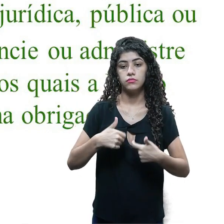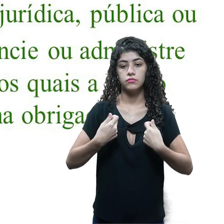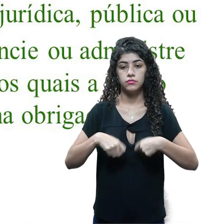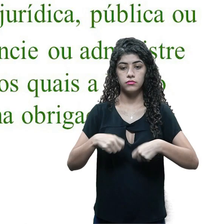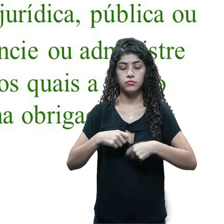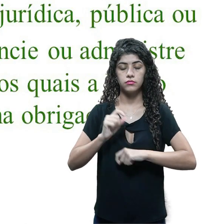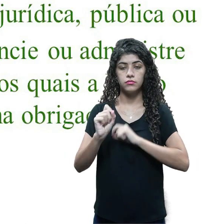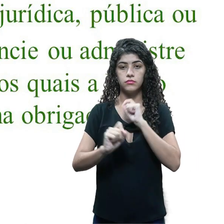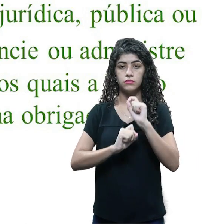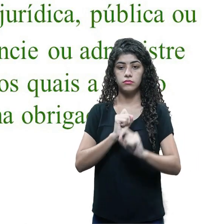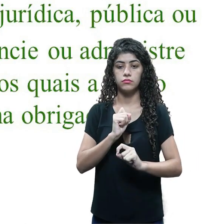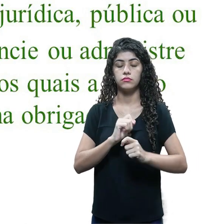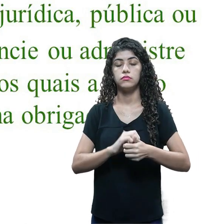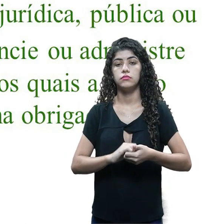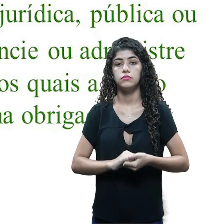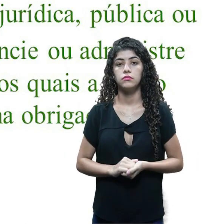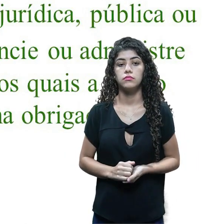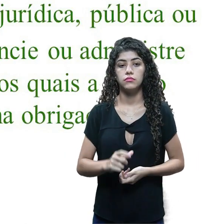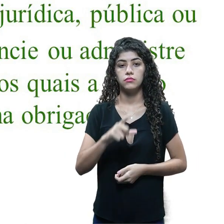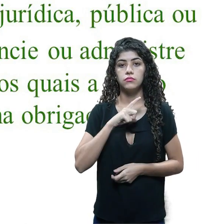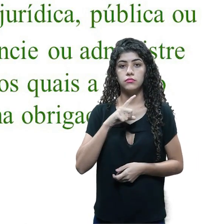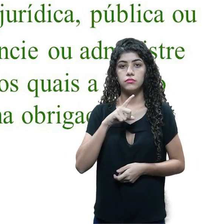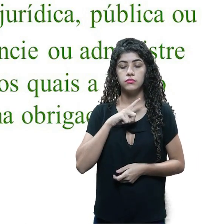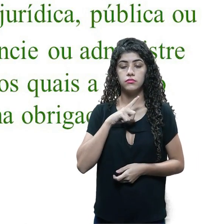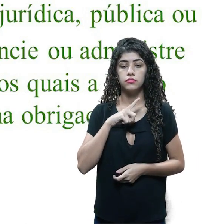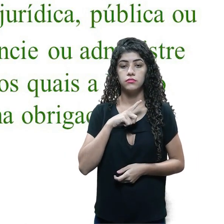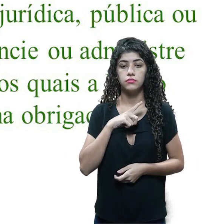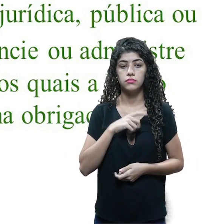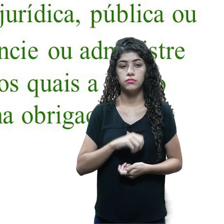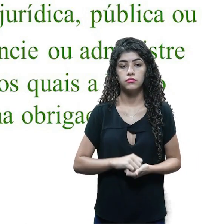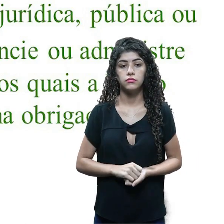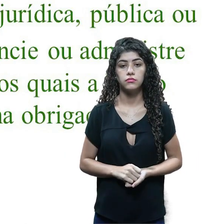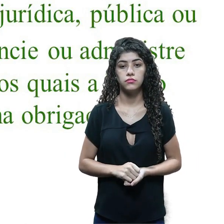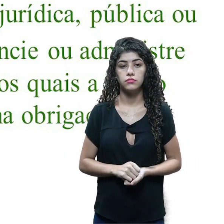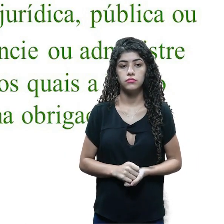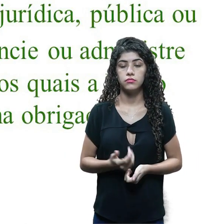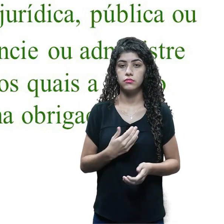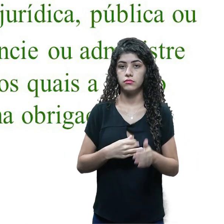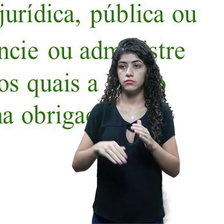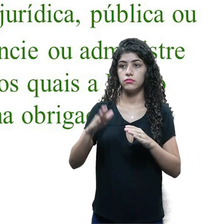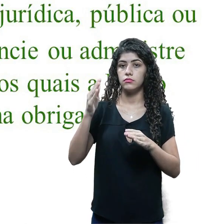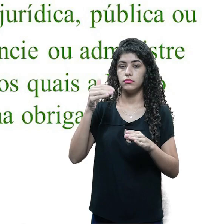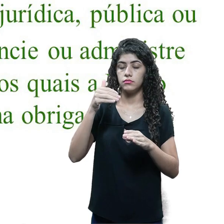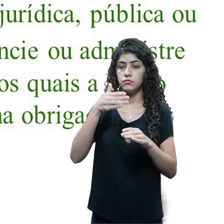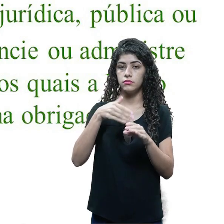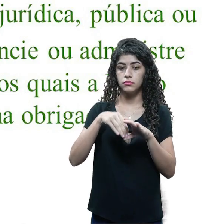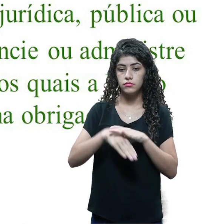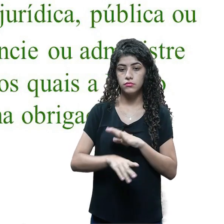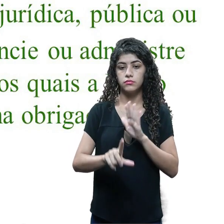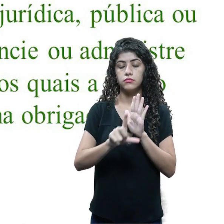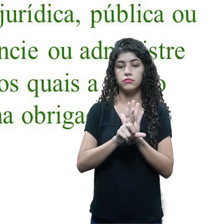esses recursos, eles necessariamente precisam ter um parâmetro dentro